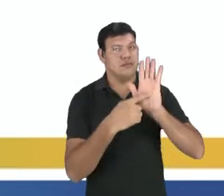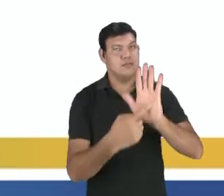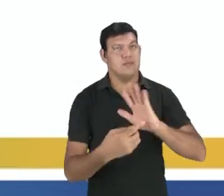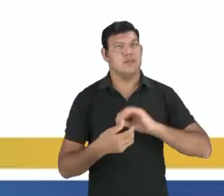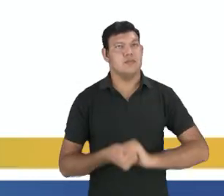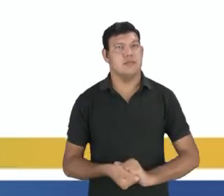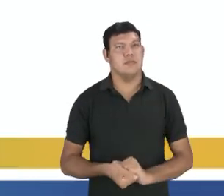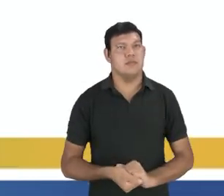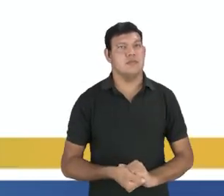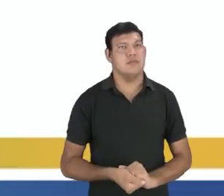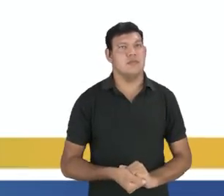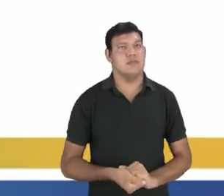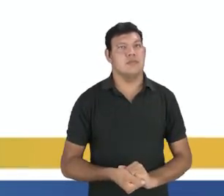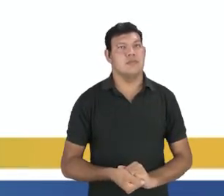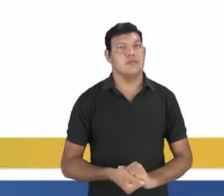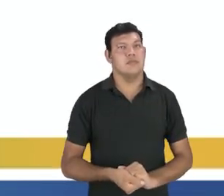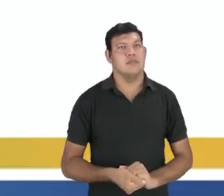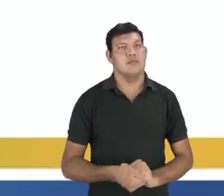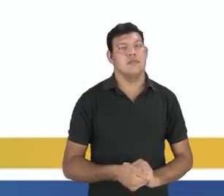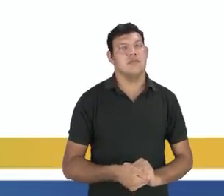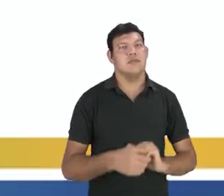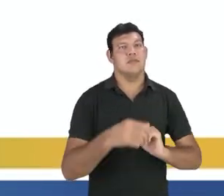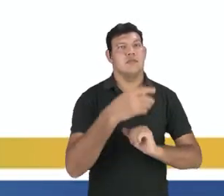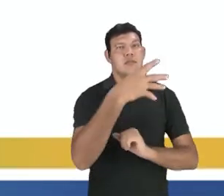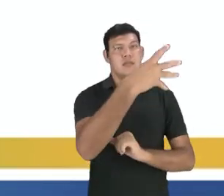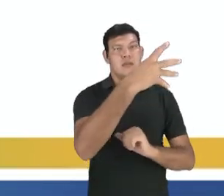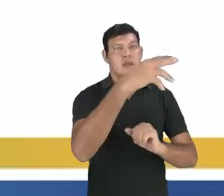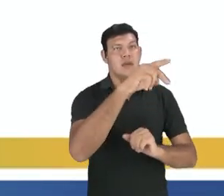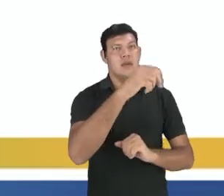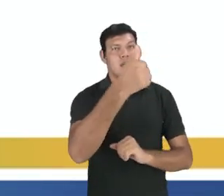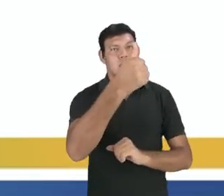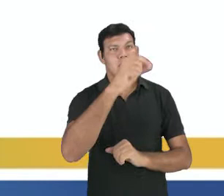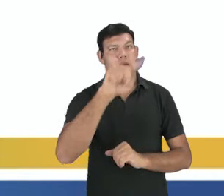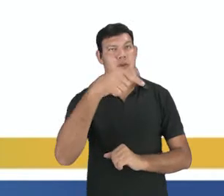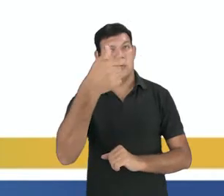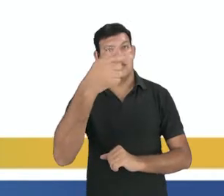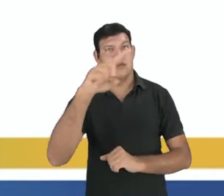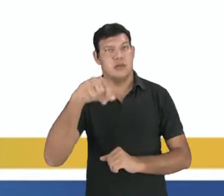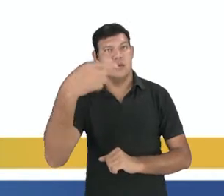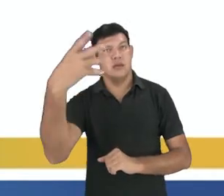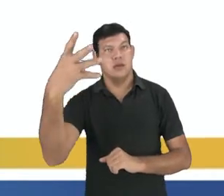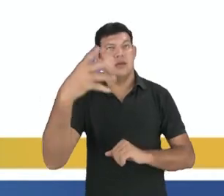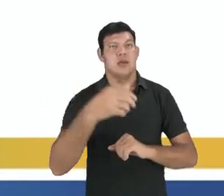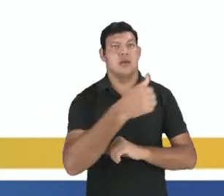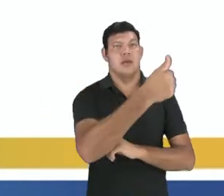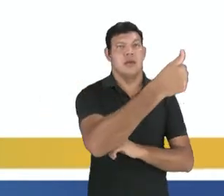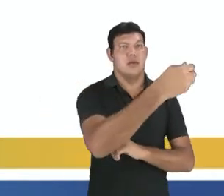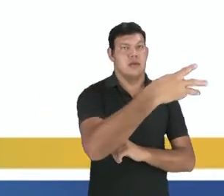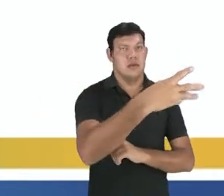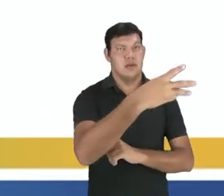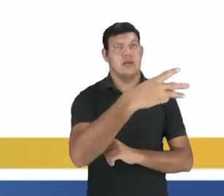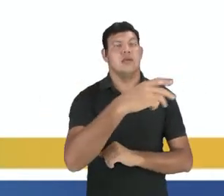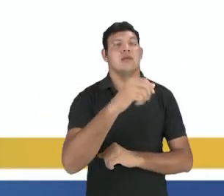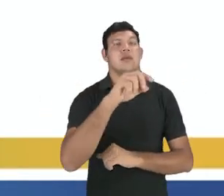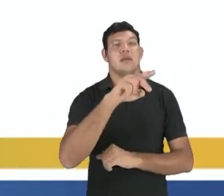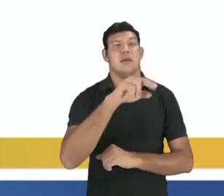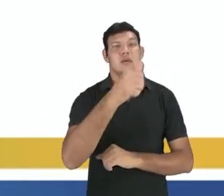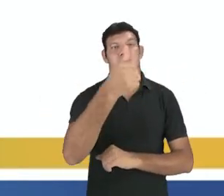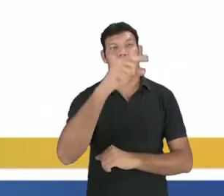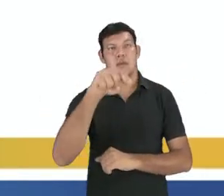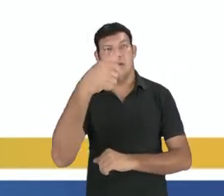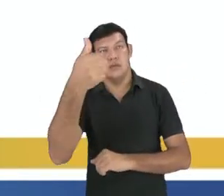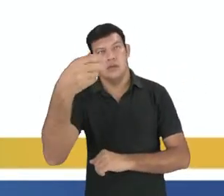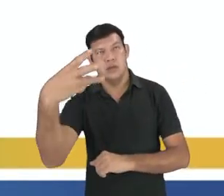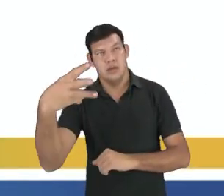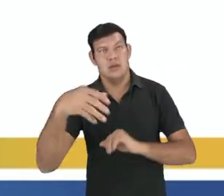coloquei os divisores de 4, 1, 2 e 4, os divisores de 13, 1 e 13, e os divisores de